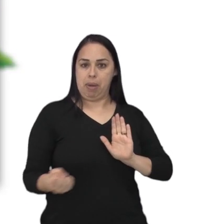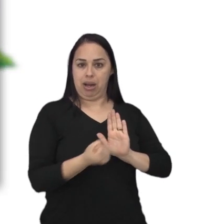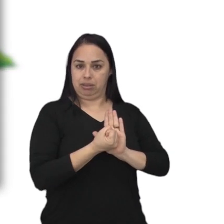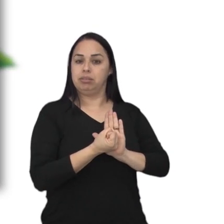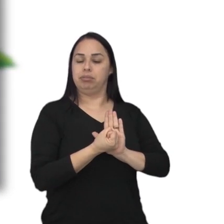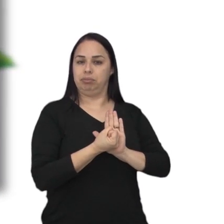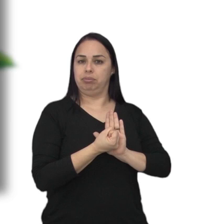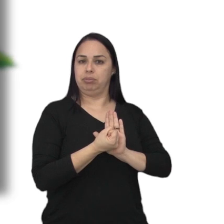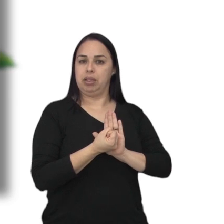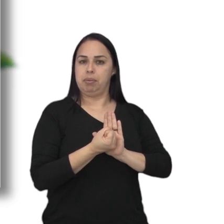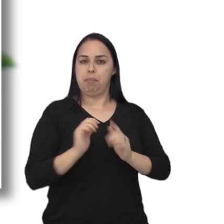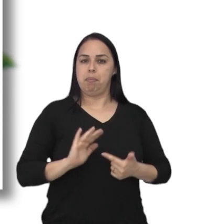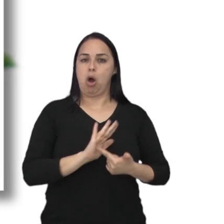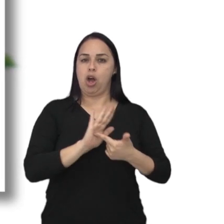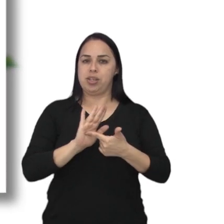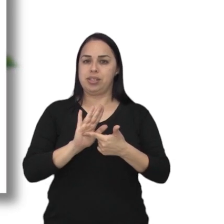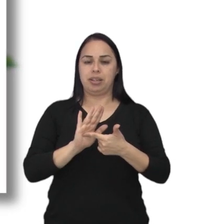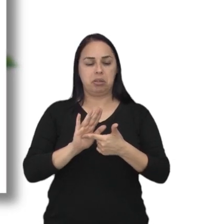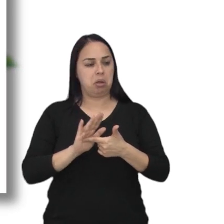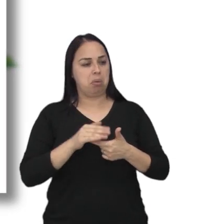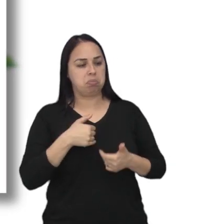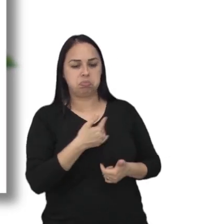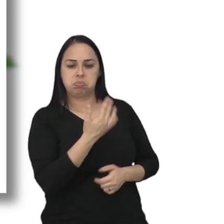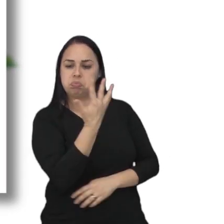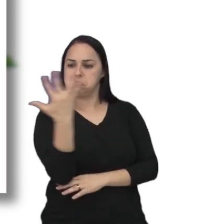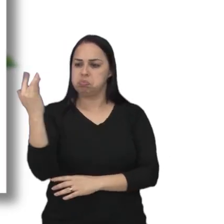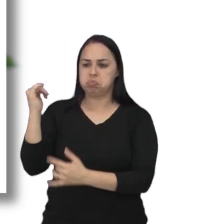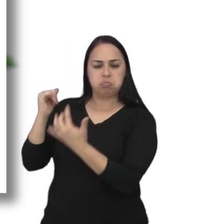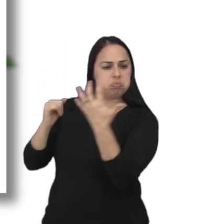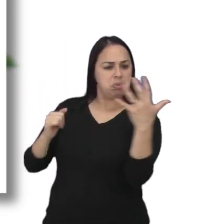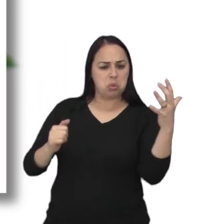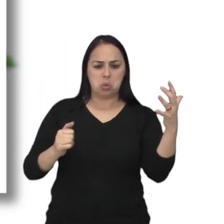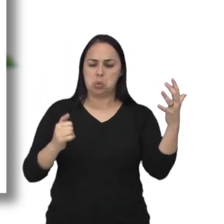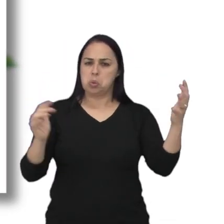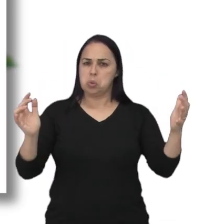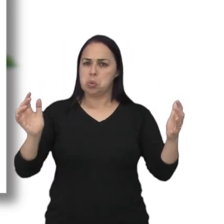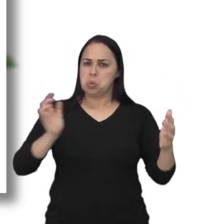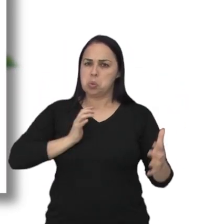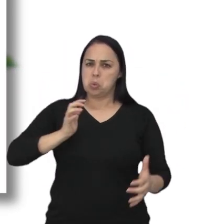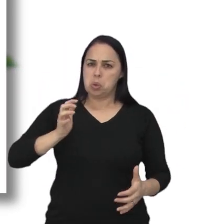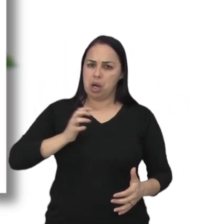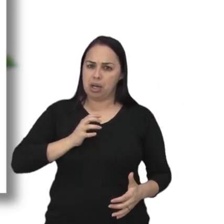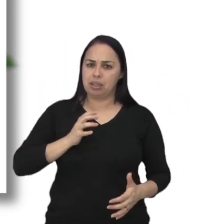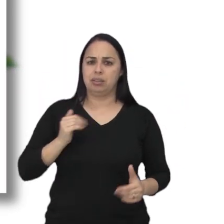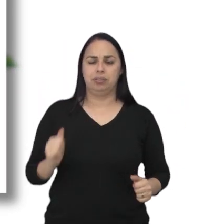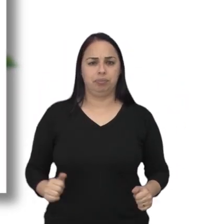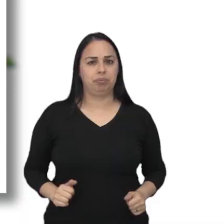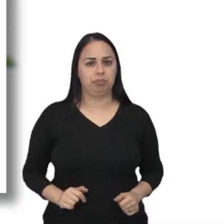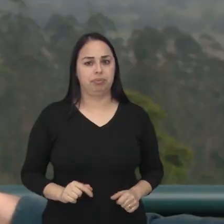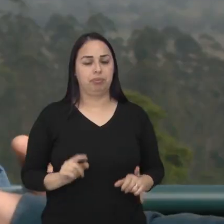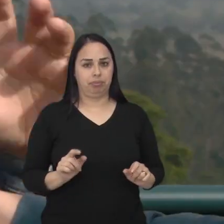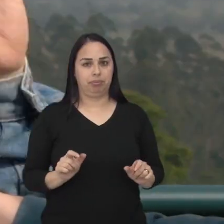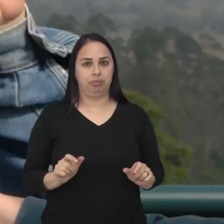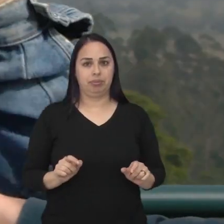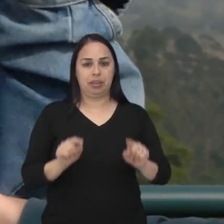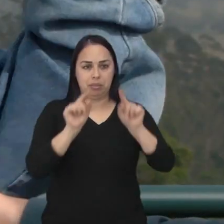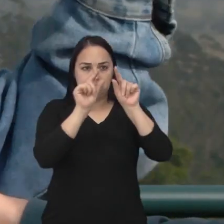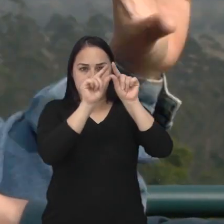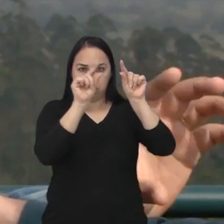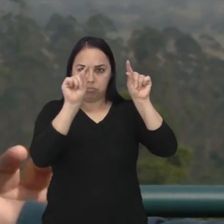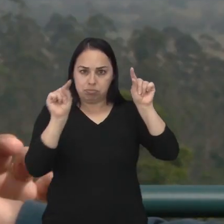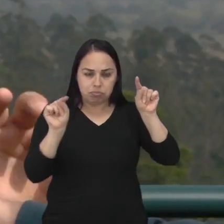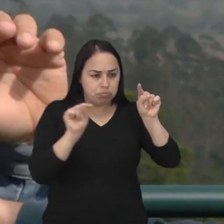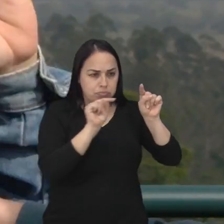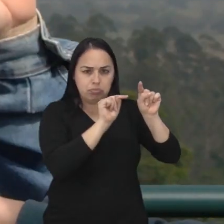O brasão de armas retrata a riqueza encontrada aqui antes mesmo de São José se tornar uma cidade. Então, são